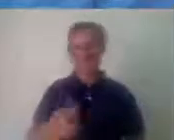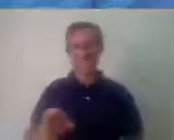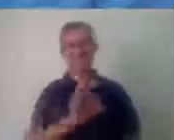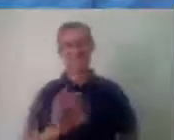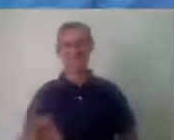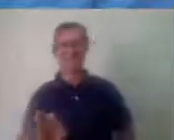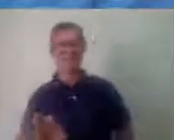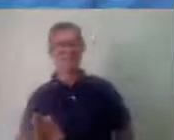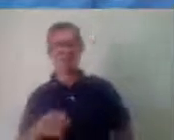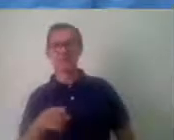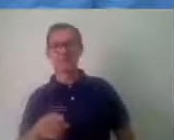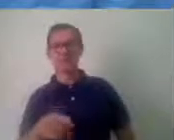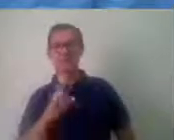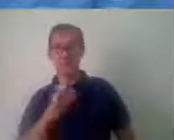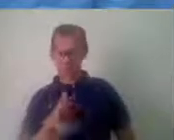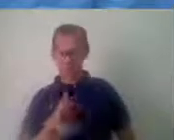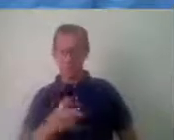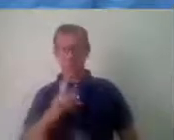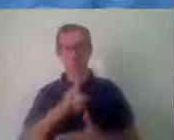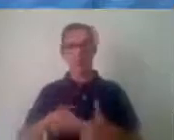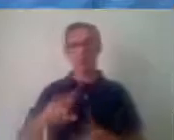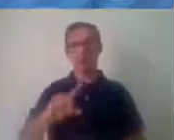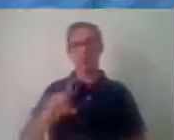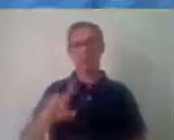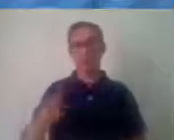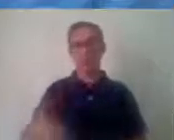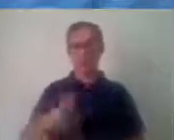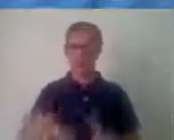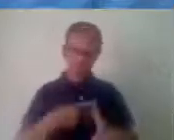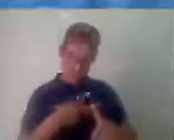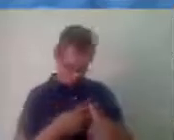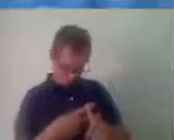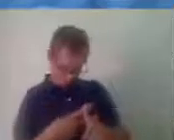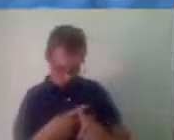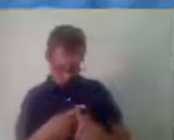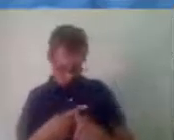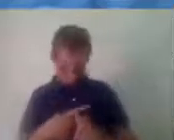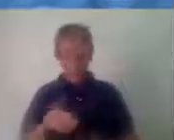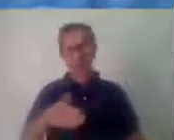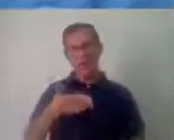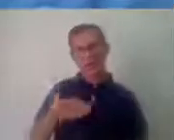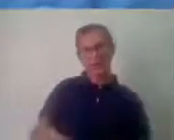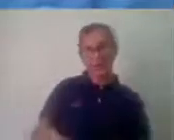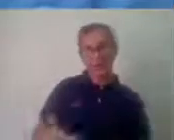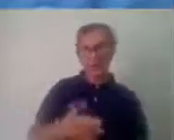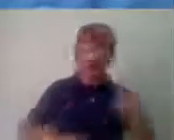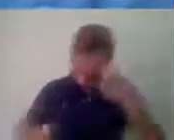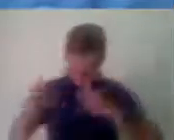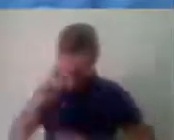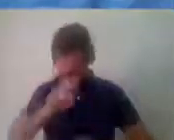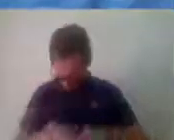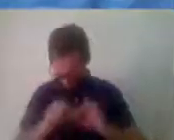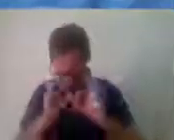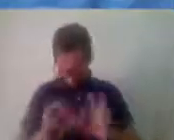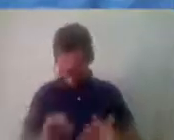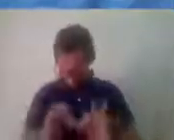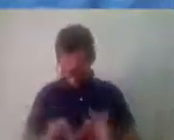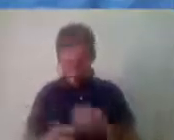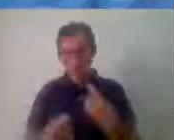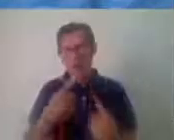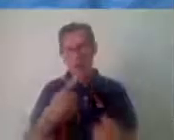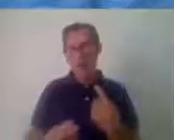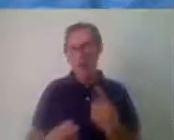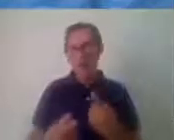60%, quando você vai resolver um problema de integral dupla, é justamente analisar corretamente qual